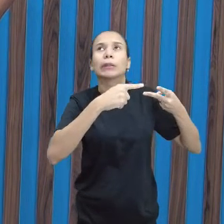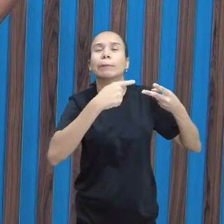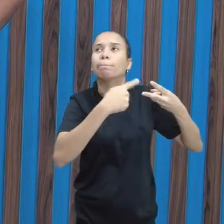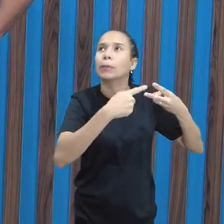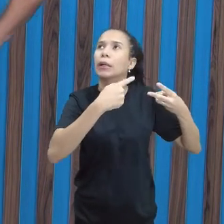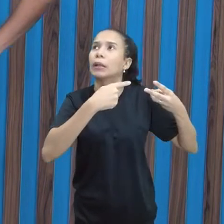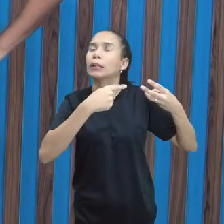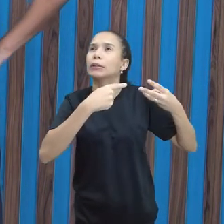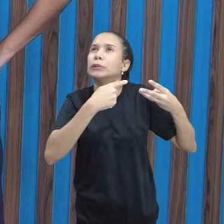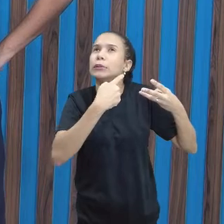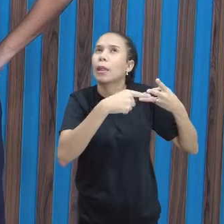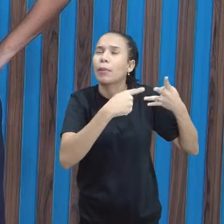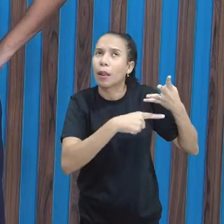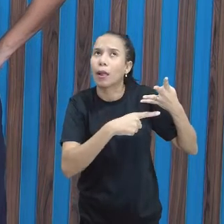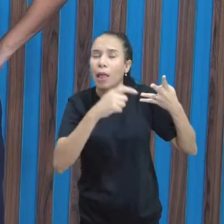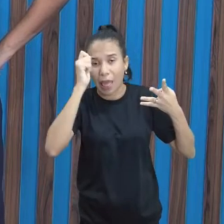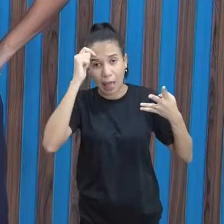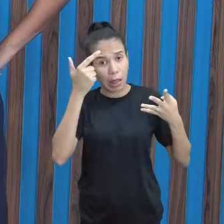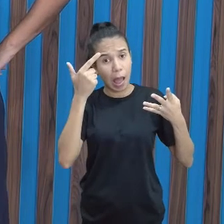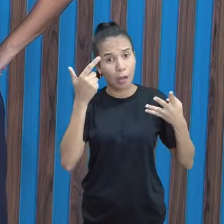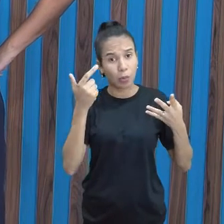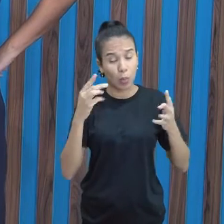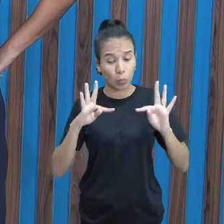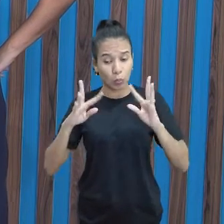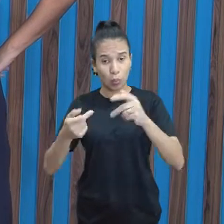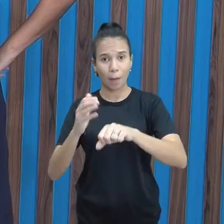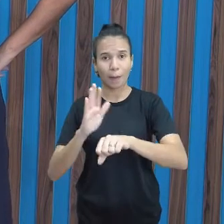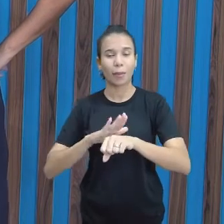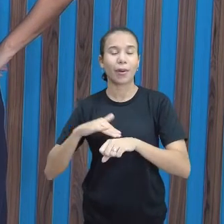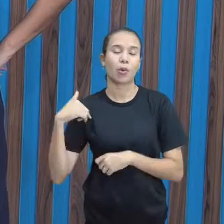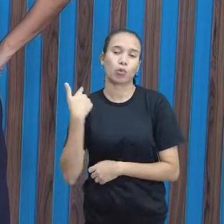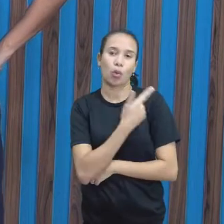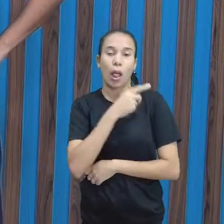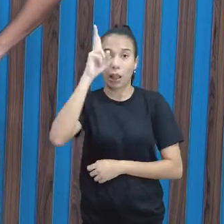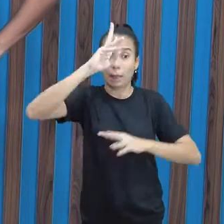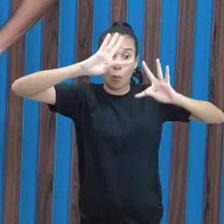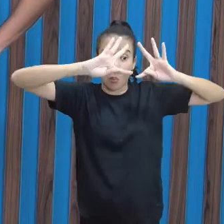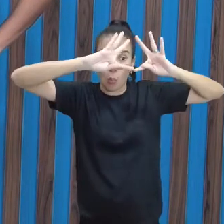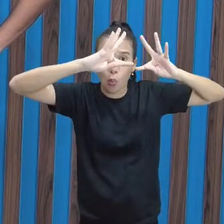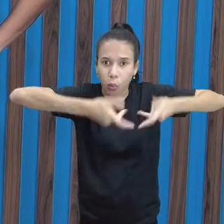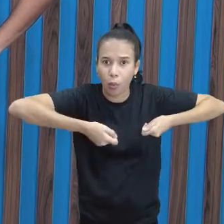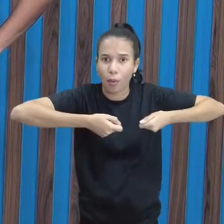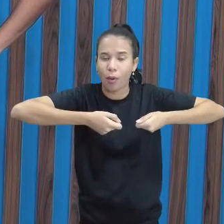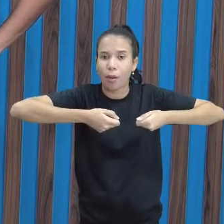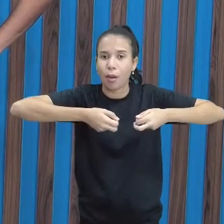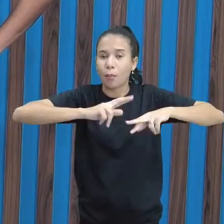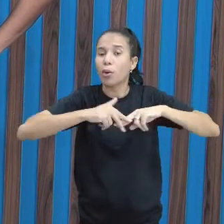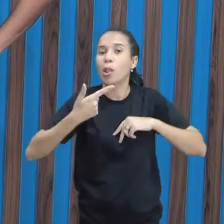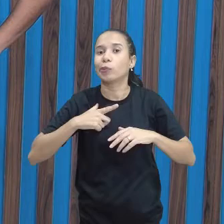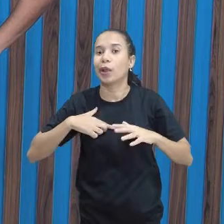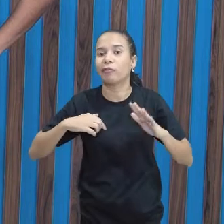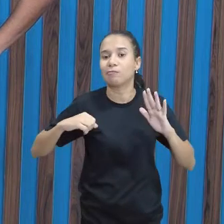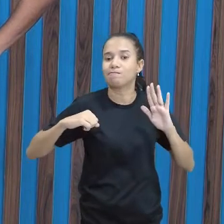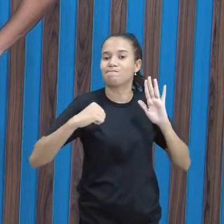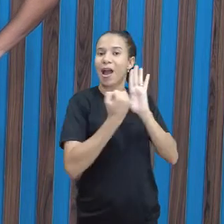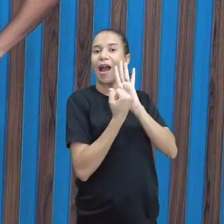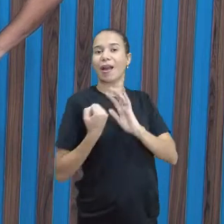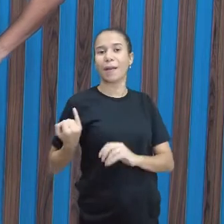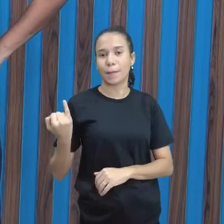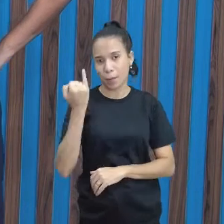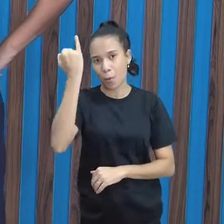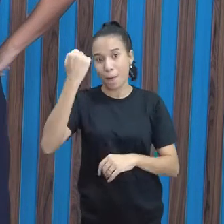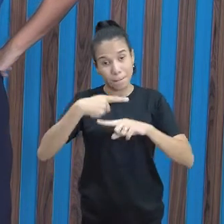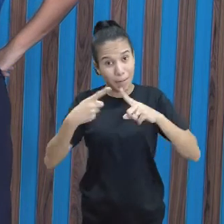coisa. E claro que nem todos os momentos a gente recorda, porque nem todos são marcantes. Mas os momentos